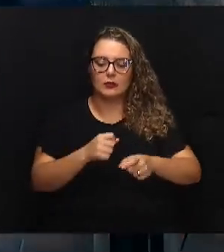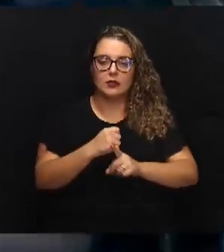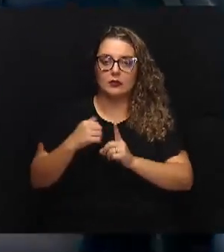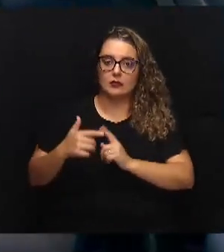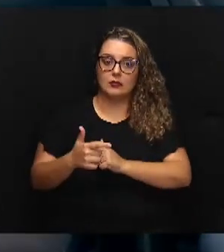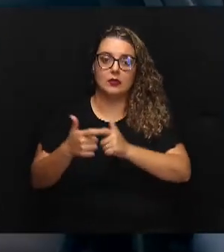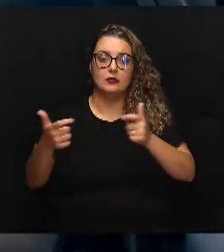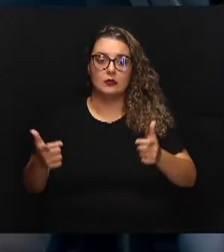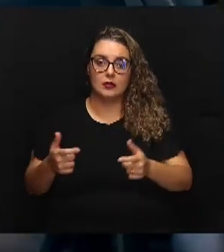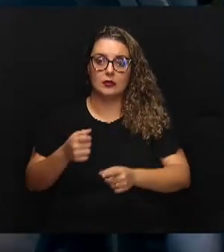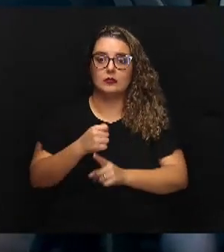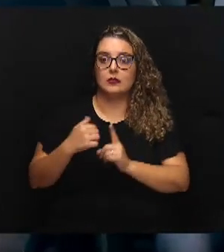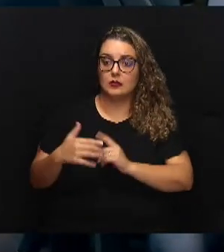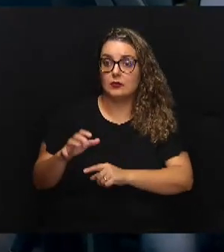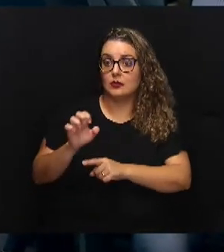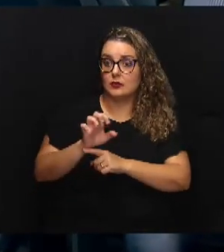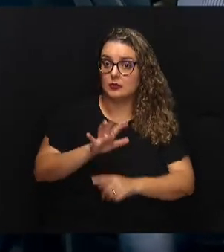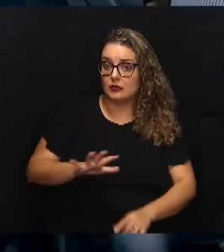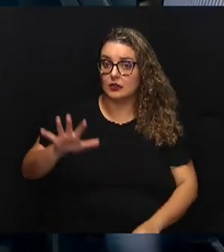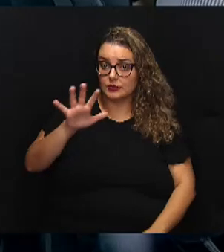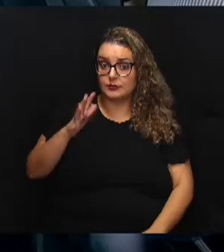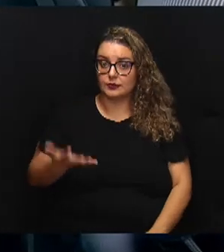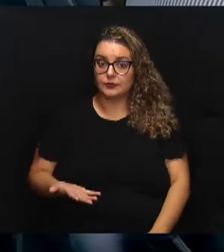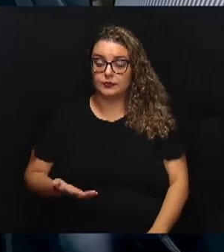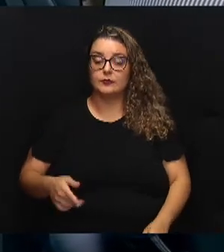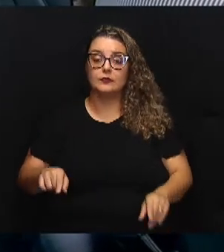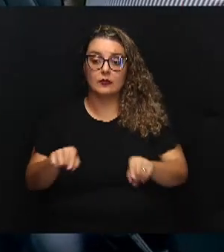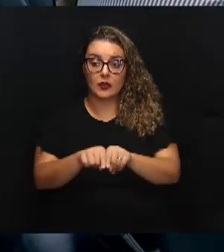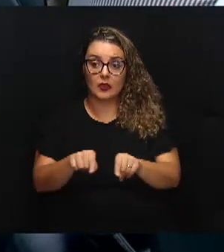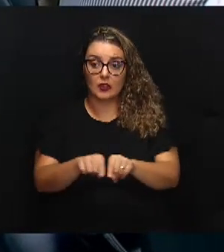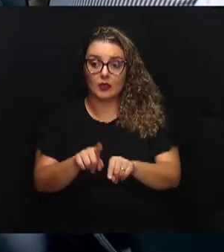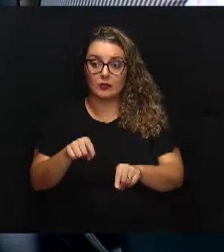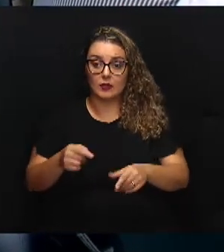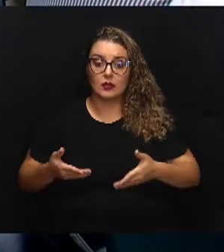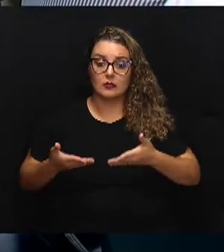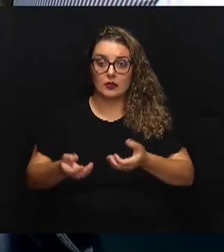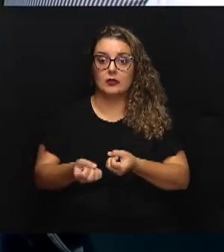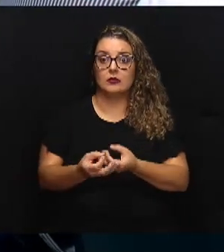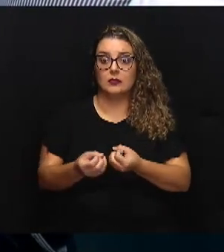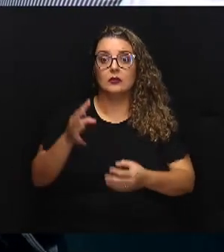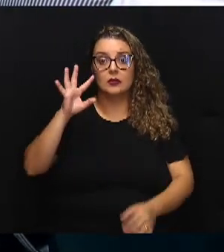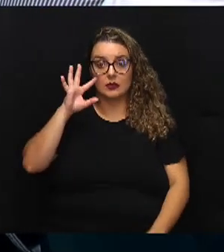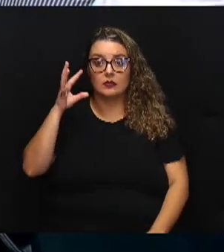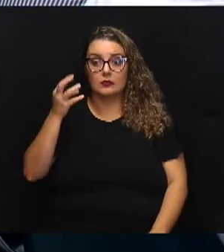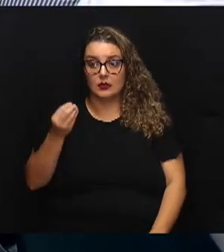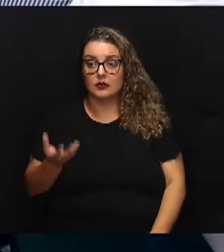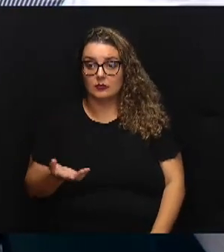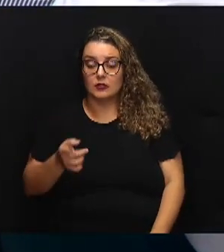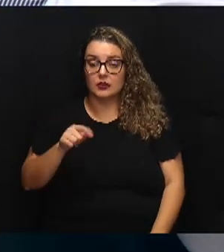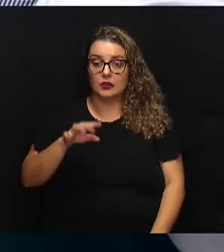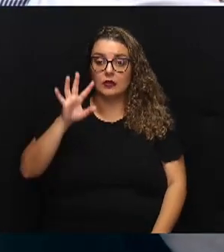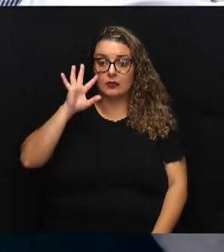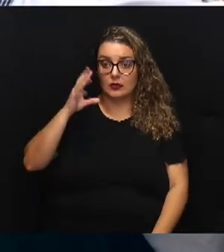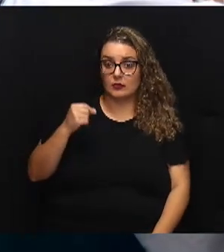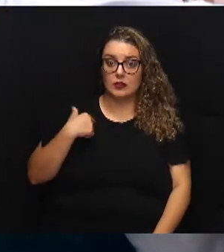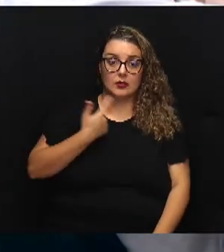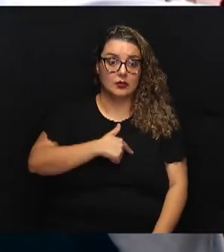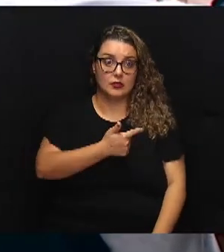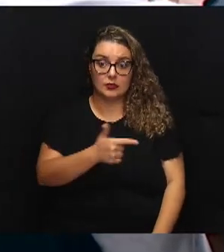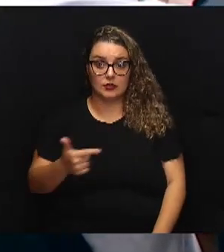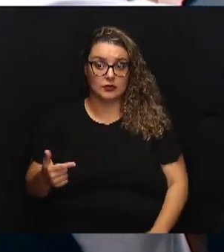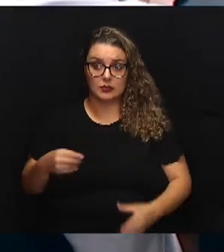sobre a sociedade, sobre o Estado, e também trazer informação e conhecimento, né, que é um conhecimento que nós não temos na